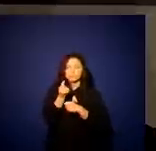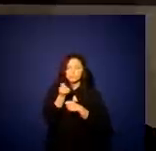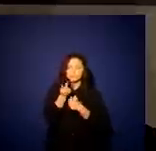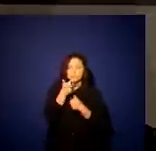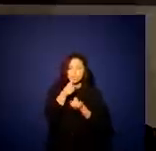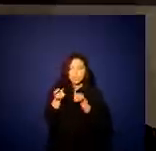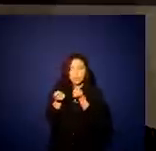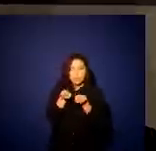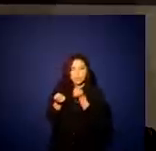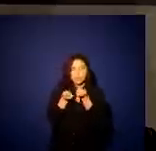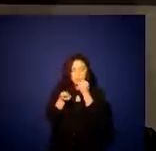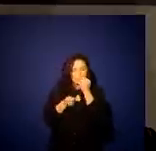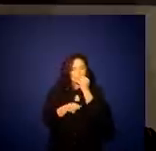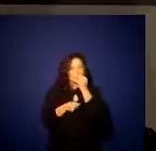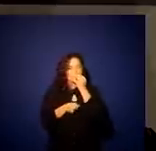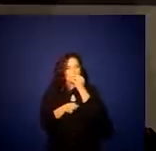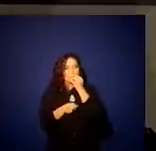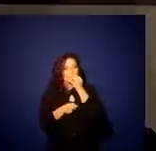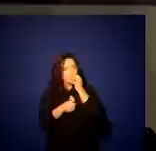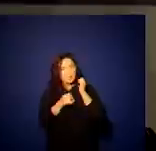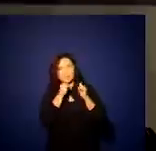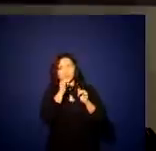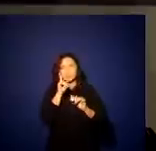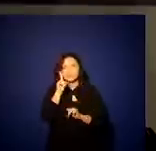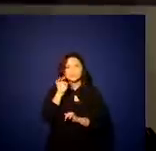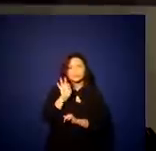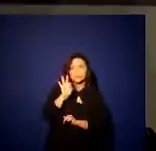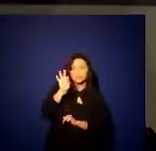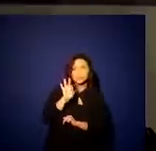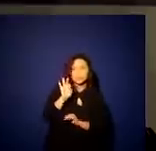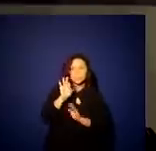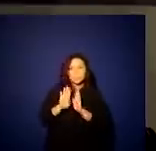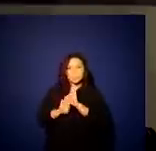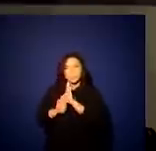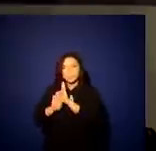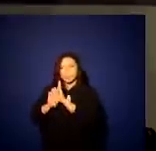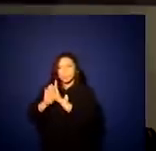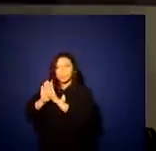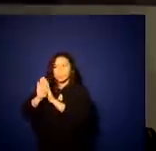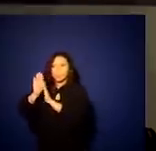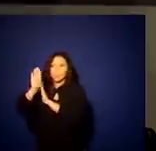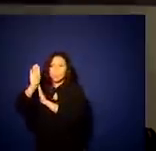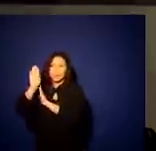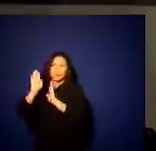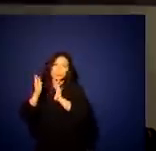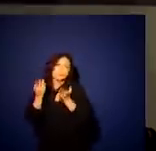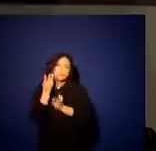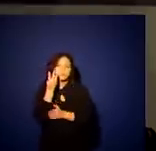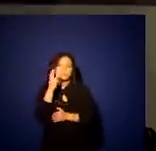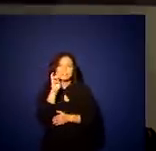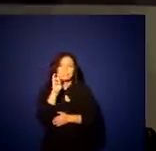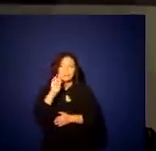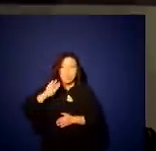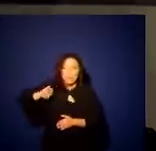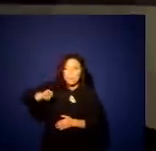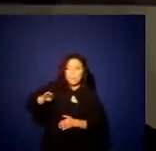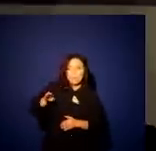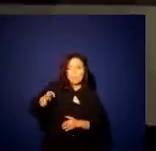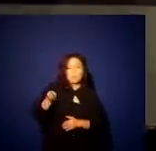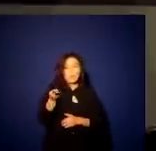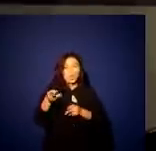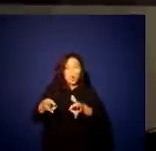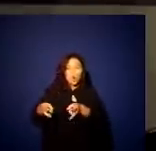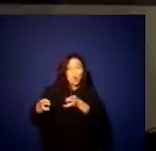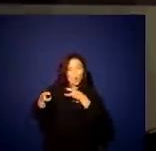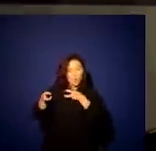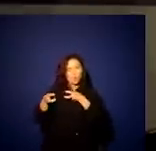Itaú tá crescendo louco 15% nesse ano né rodando em torno de 35 B de lucro é um pi mais ou menos